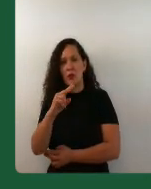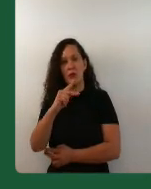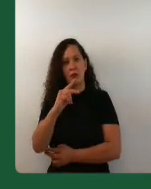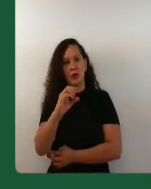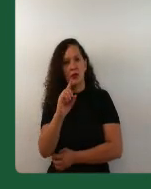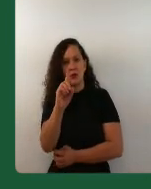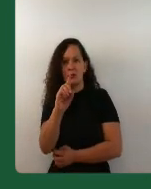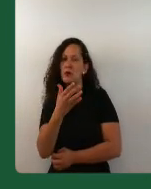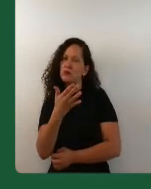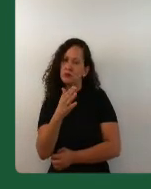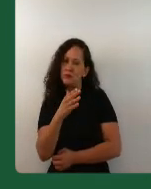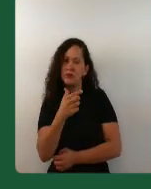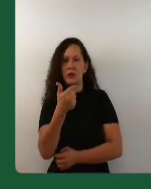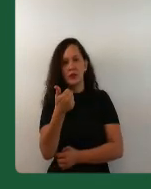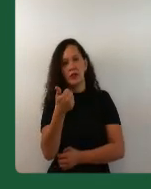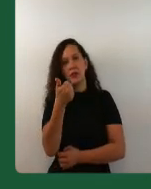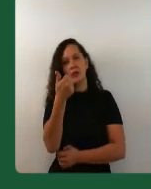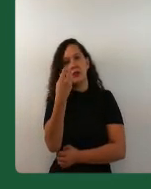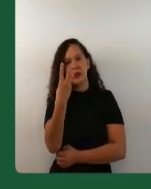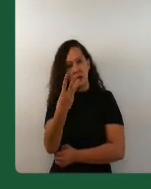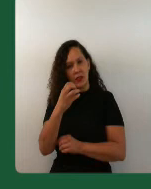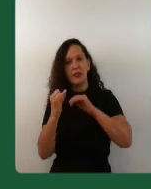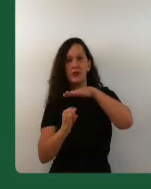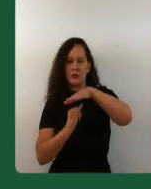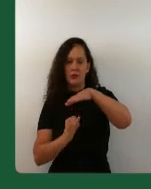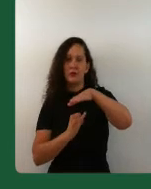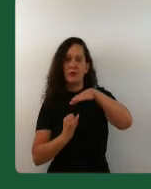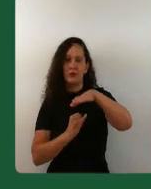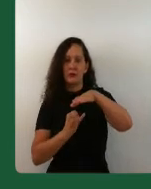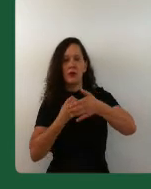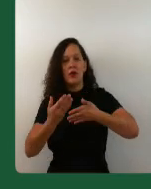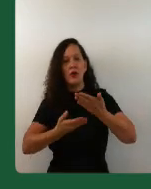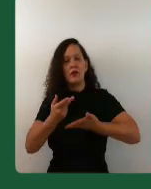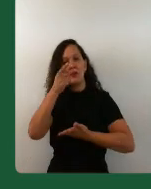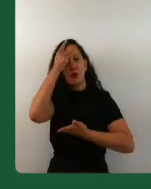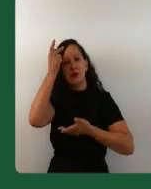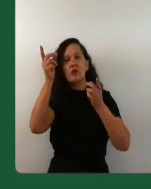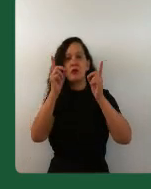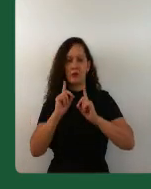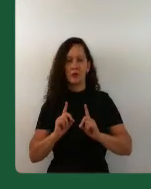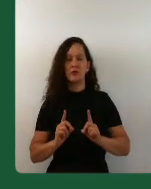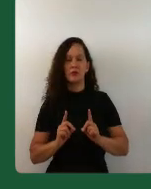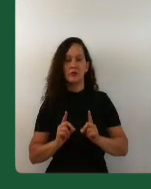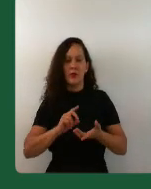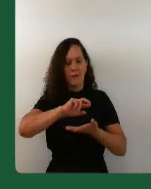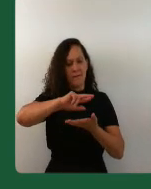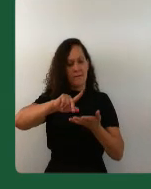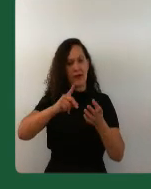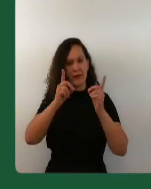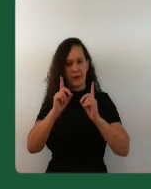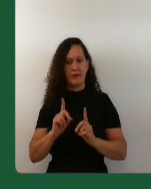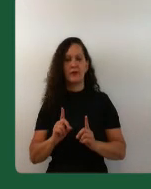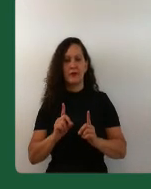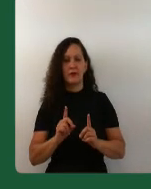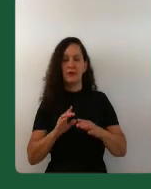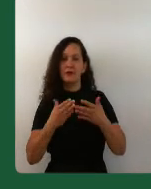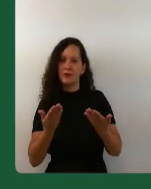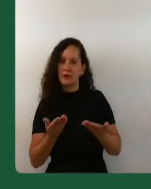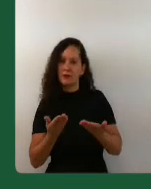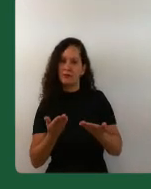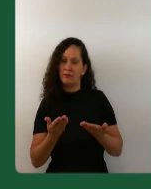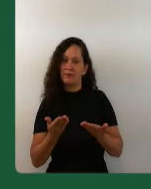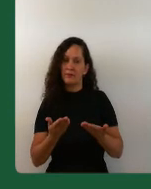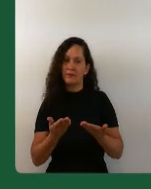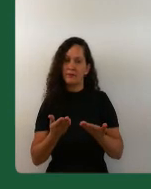aproximadamente 13 instituições que atende pessoas com deficiência, vários tipos de deficiência, e a Sobrapar